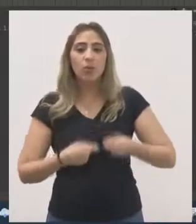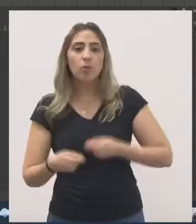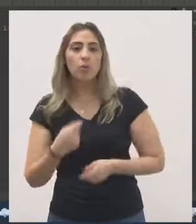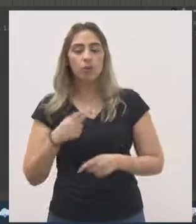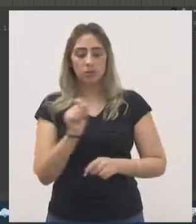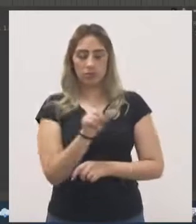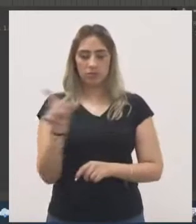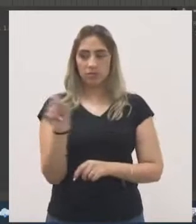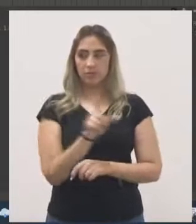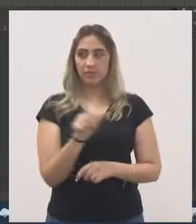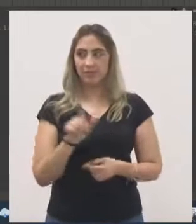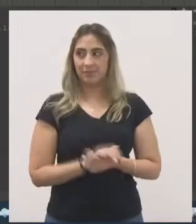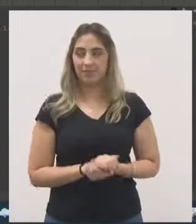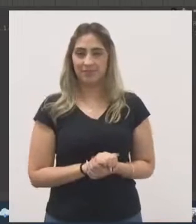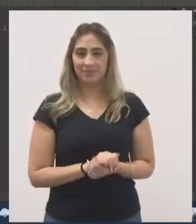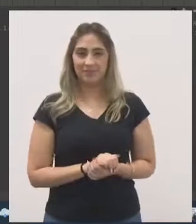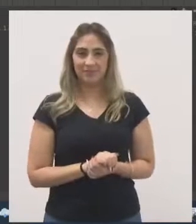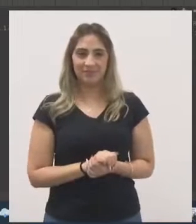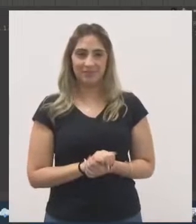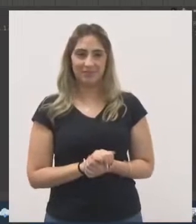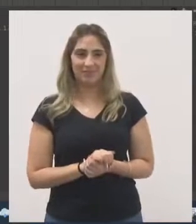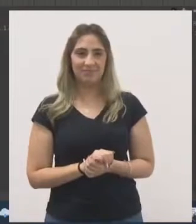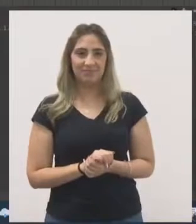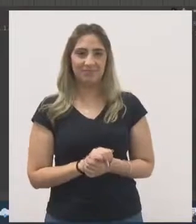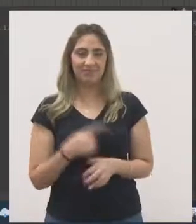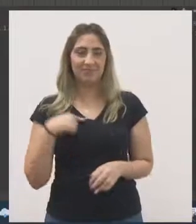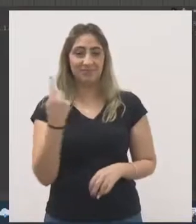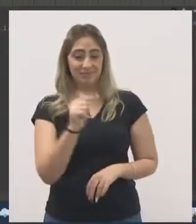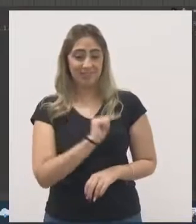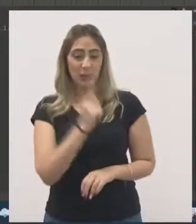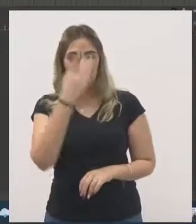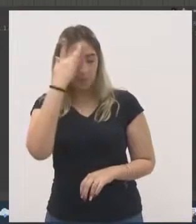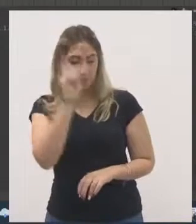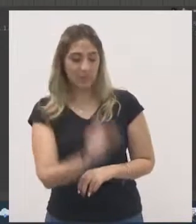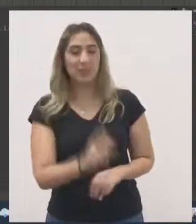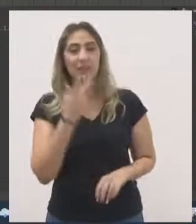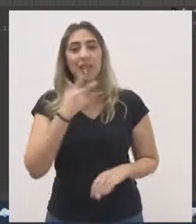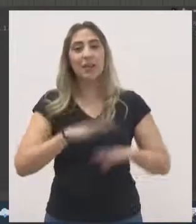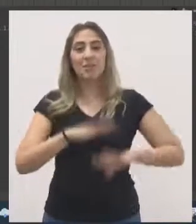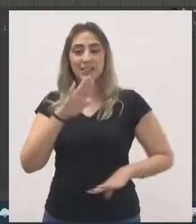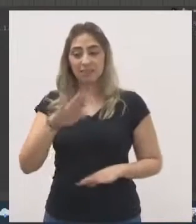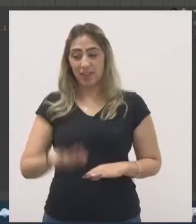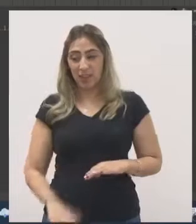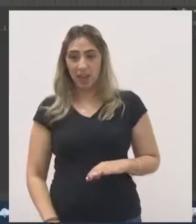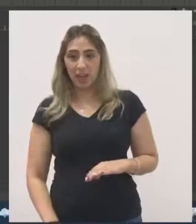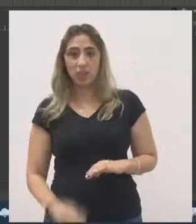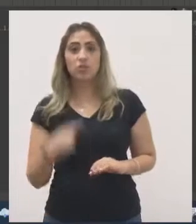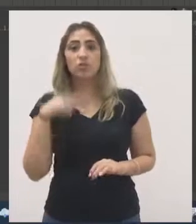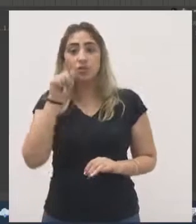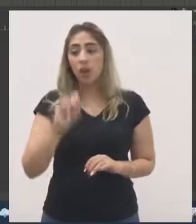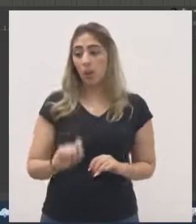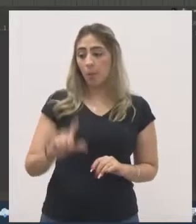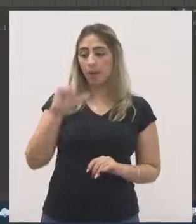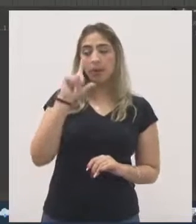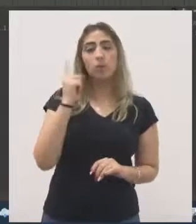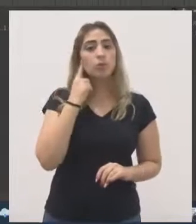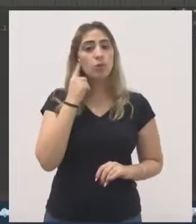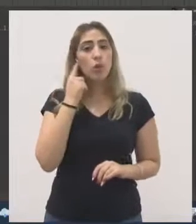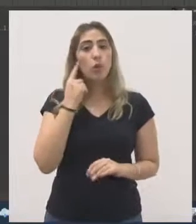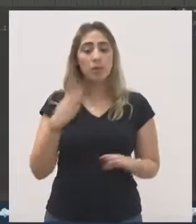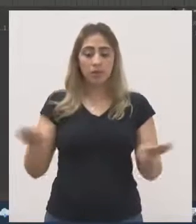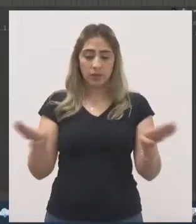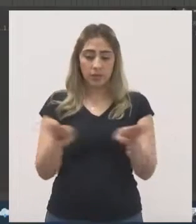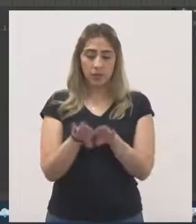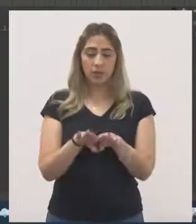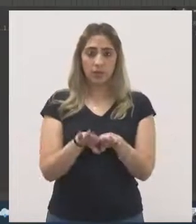essas regulagens independentes. Então, se você tem uma pessoa que fala mais baixo, você aumenta o volume para padronizar.